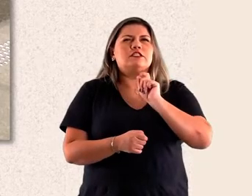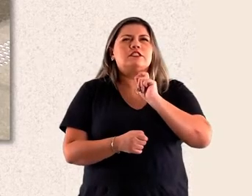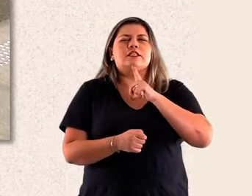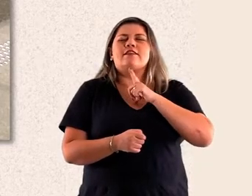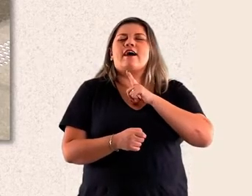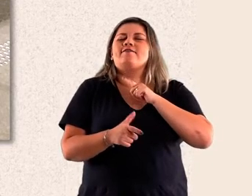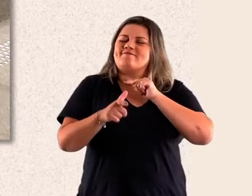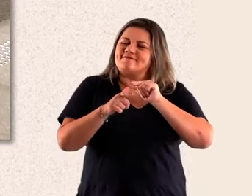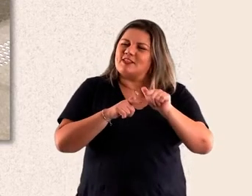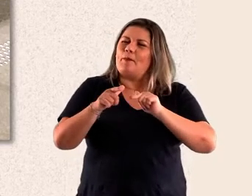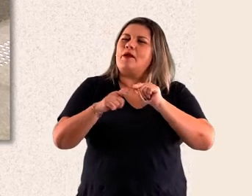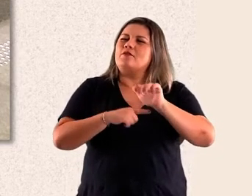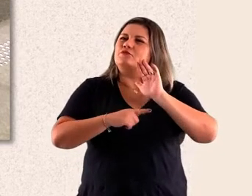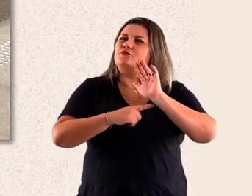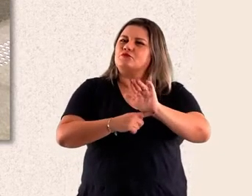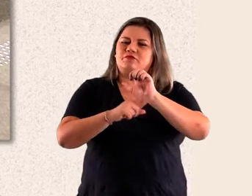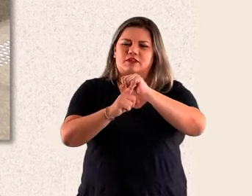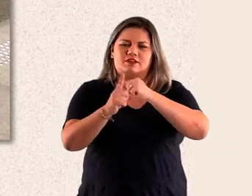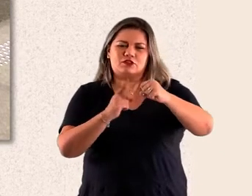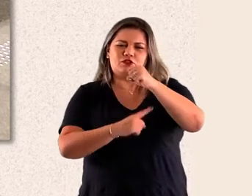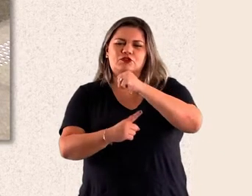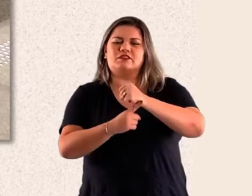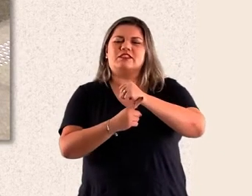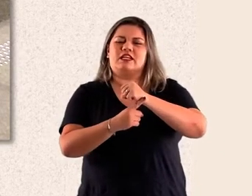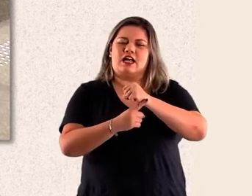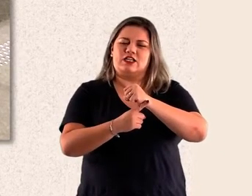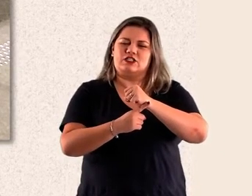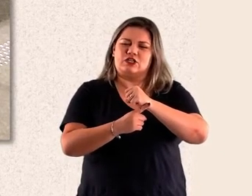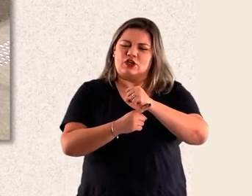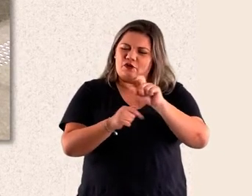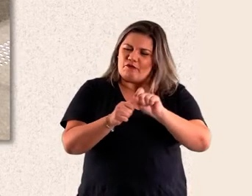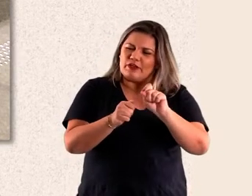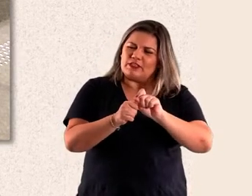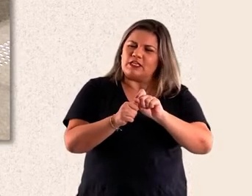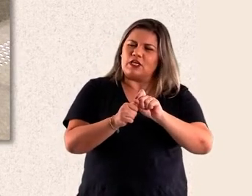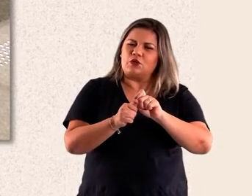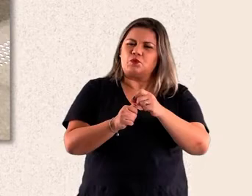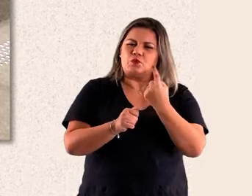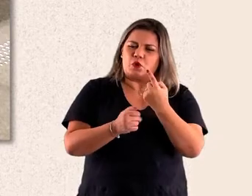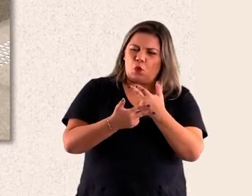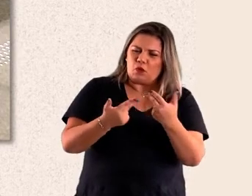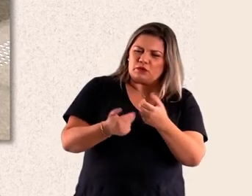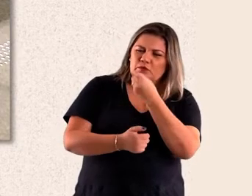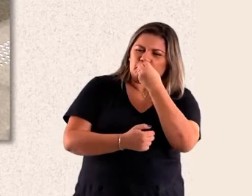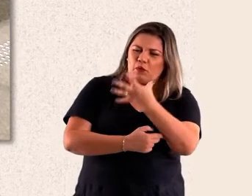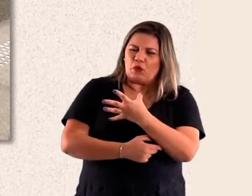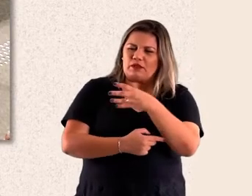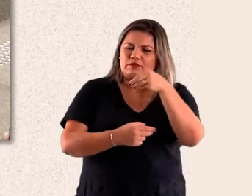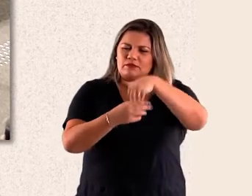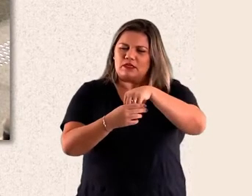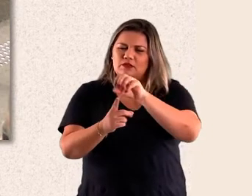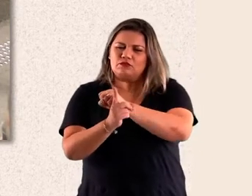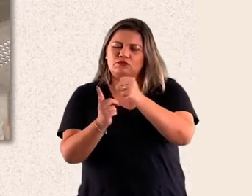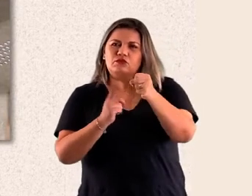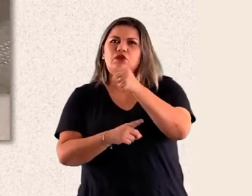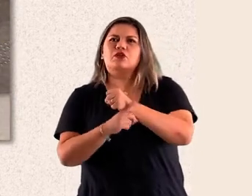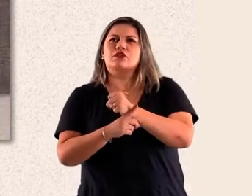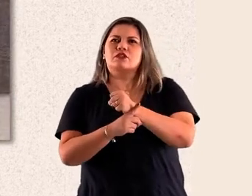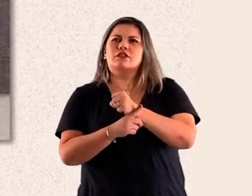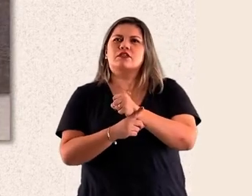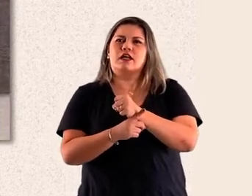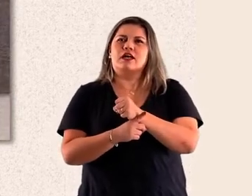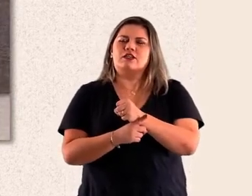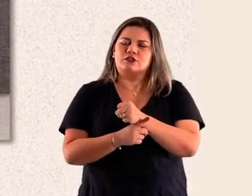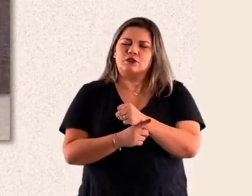em prol da sociedade algo útil algo que que tem um impacto social positivo é muito interessante